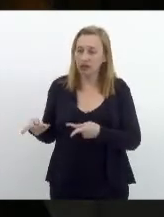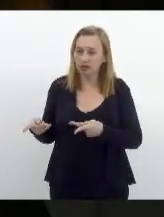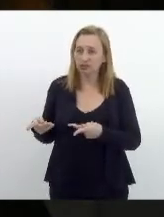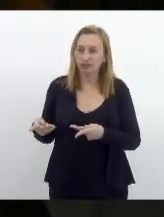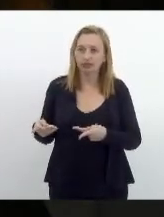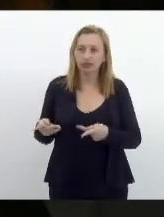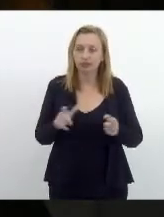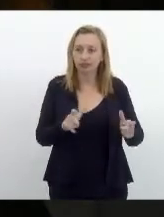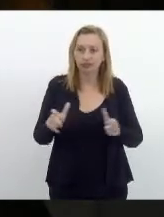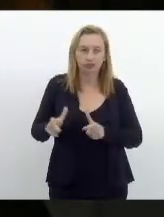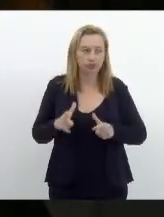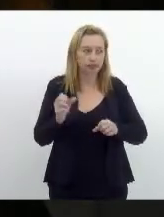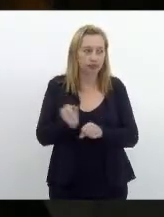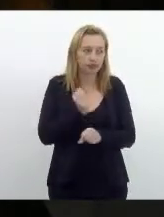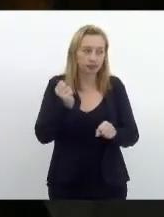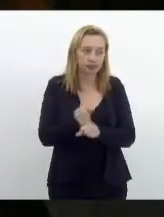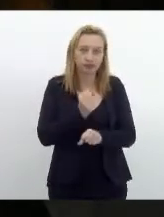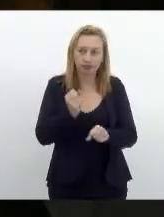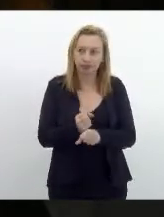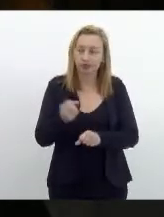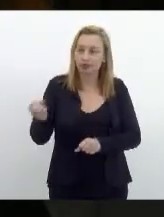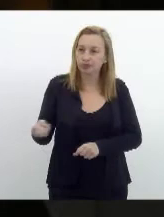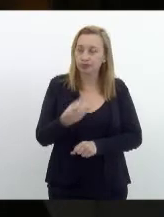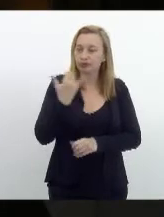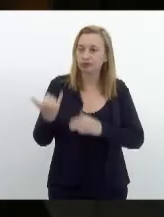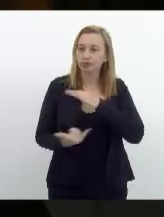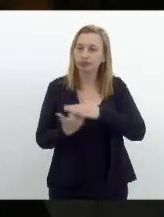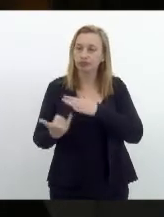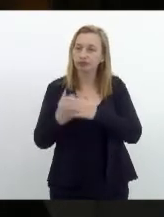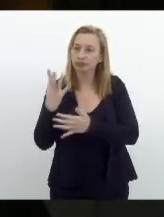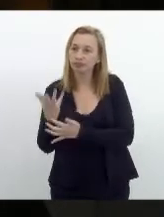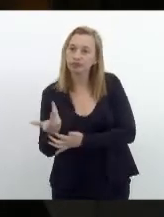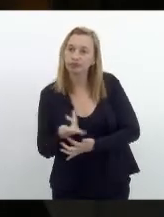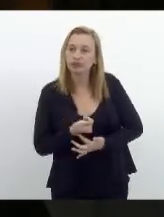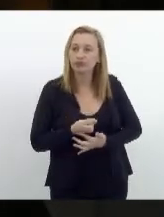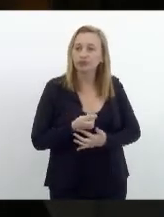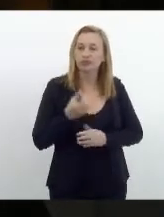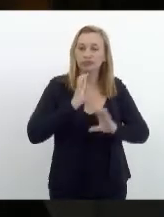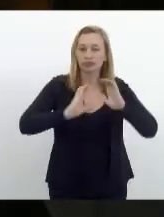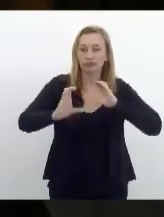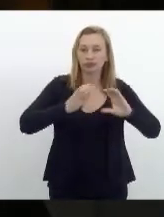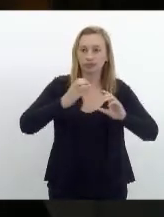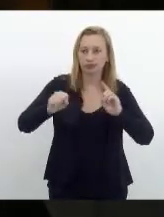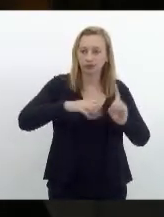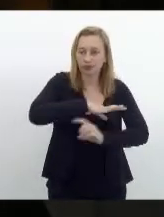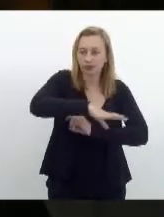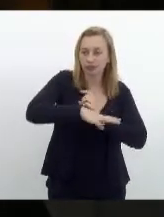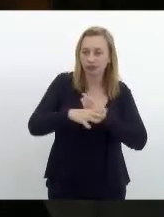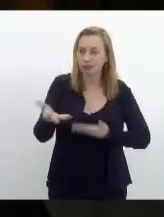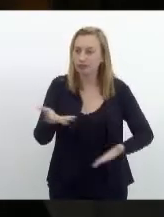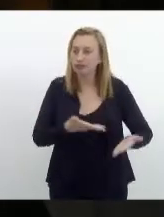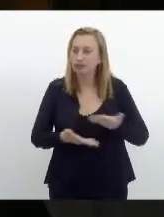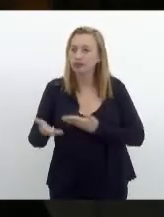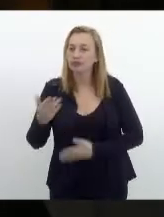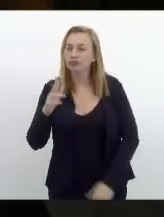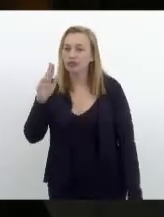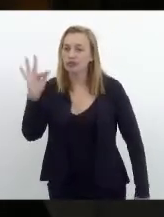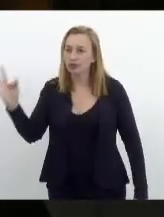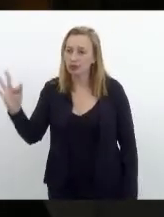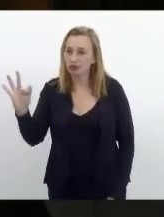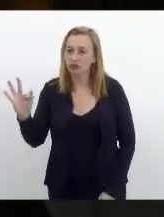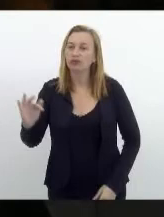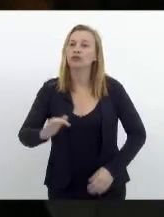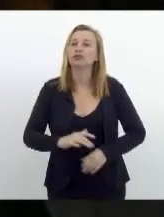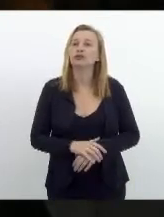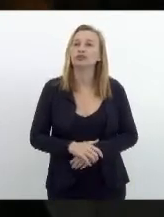dependências, as obras do novo Instituto de Arte e Comunicação Social, uma parceria da UF, o IACS, nosso querido IACS,